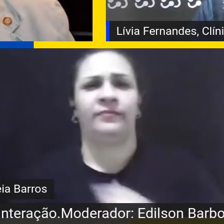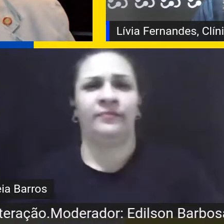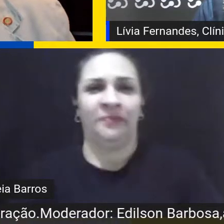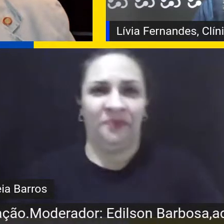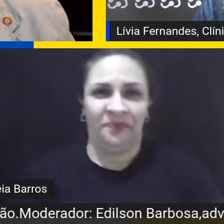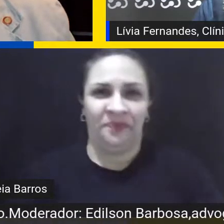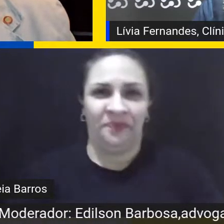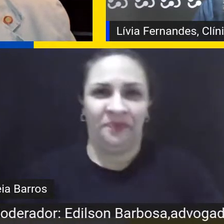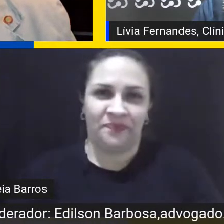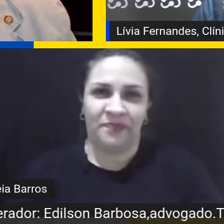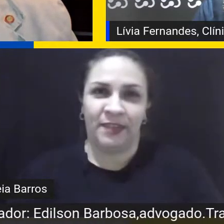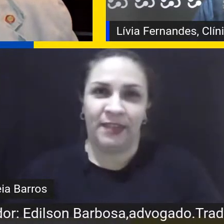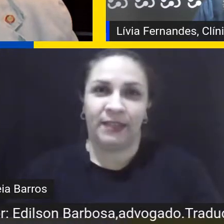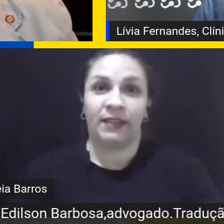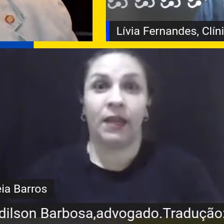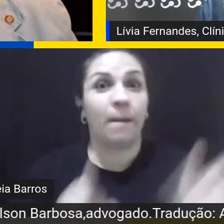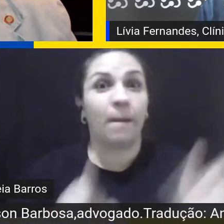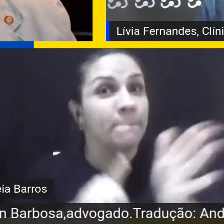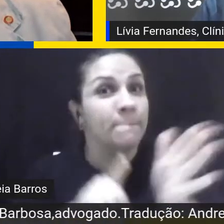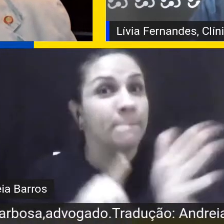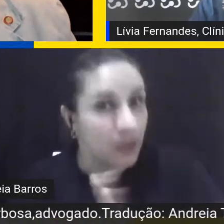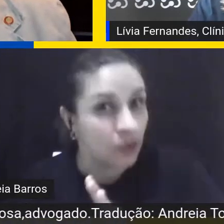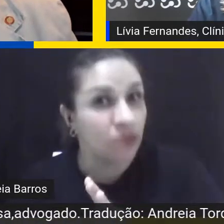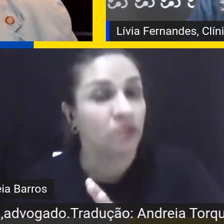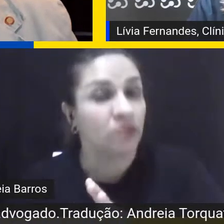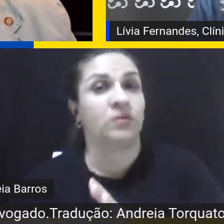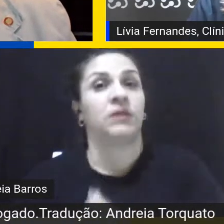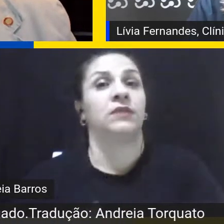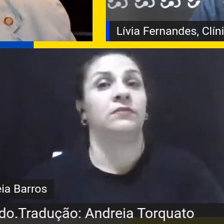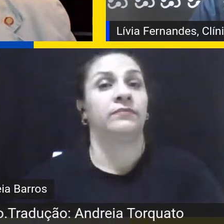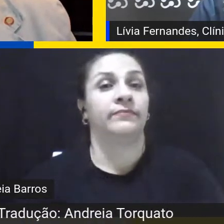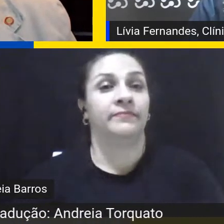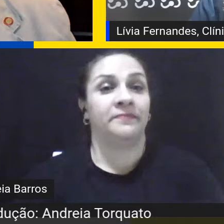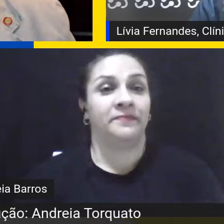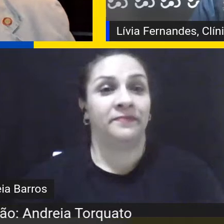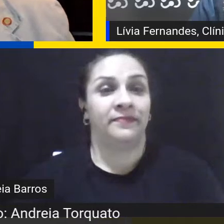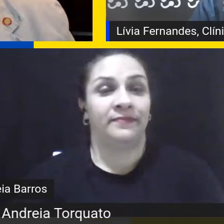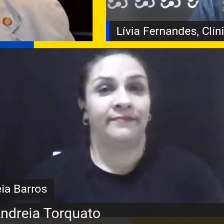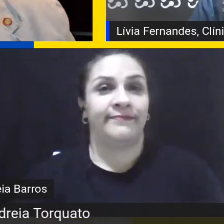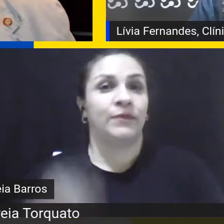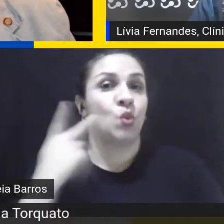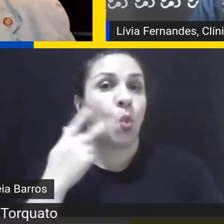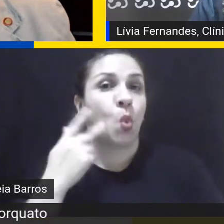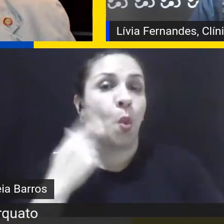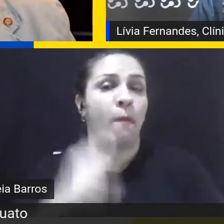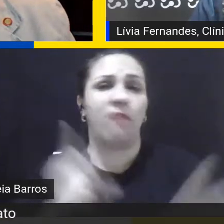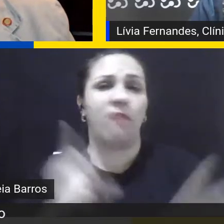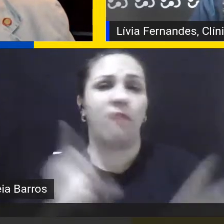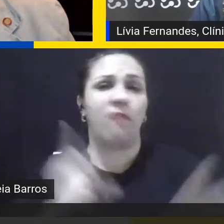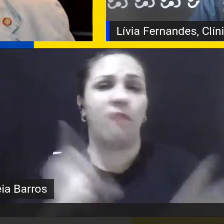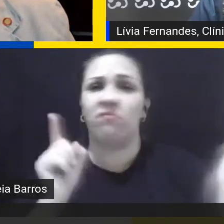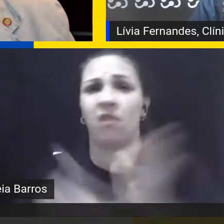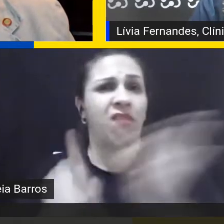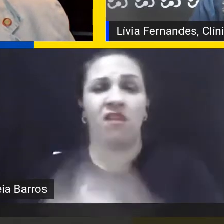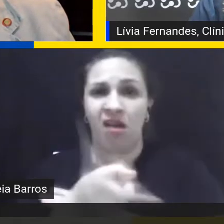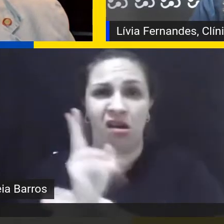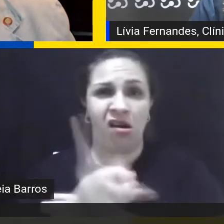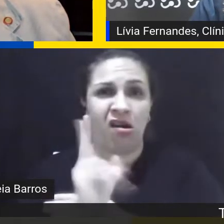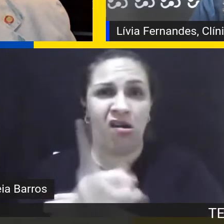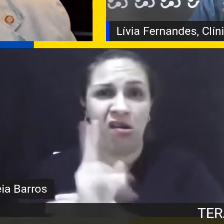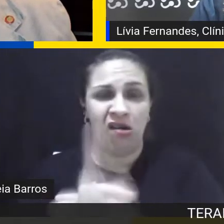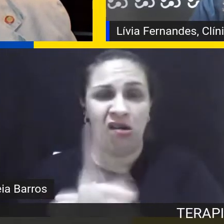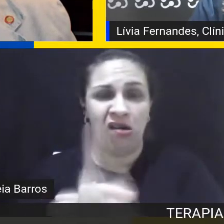ela é bem tradicional, né? Entre as mães, entre as famílias dos